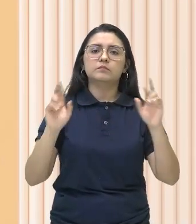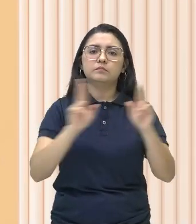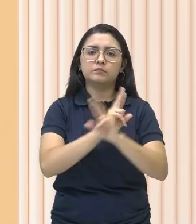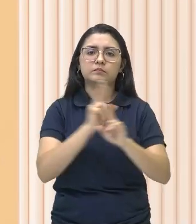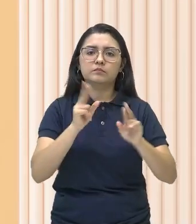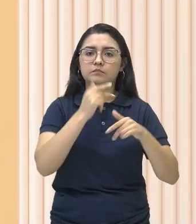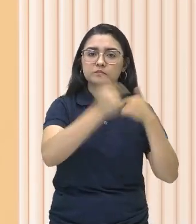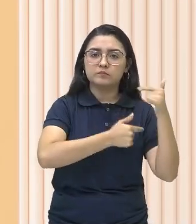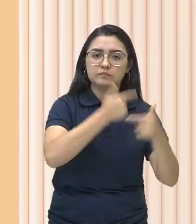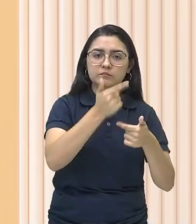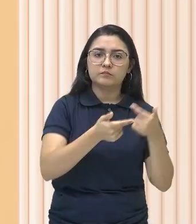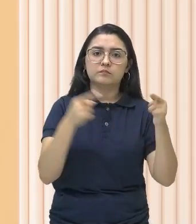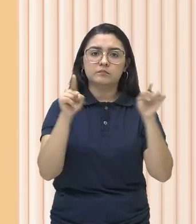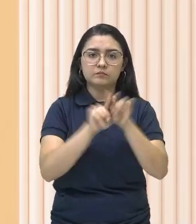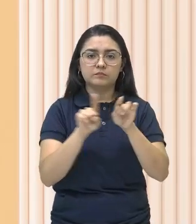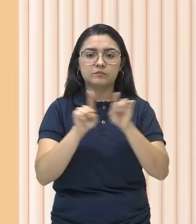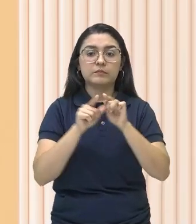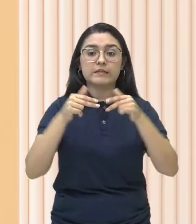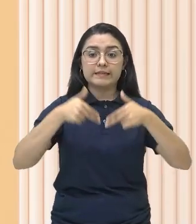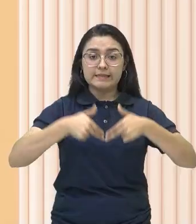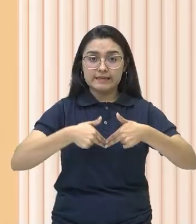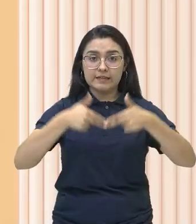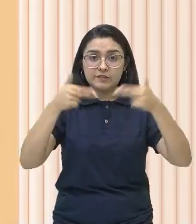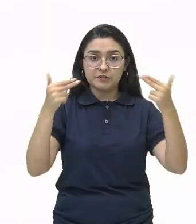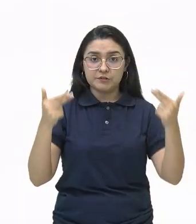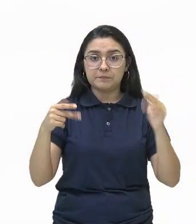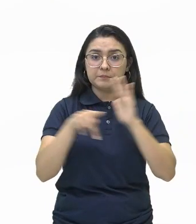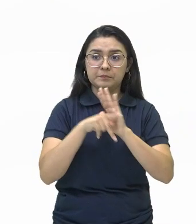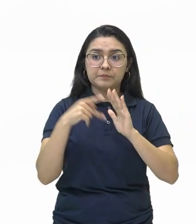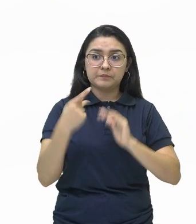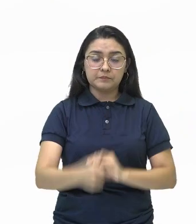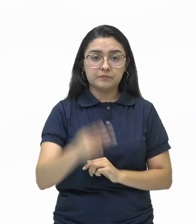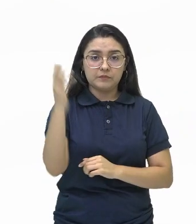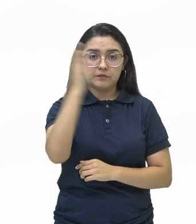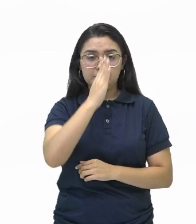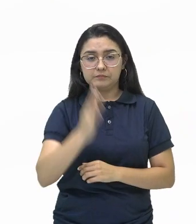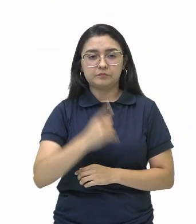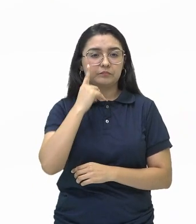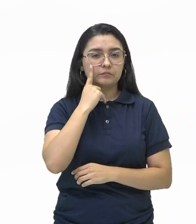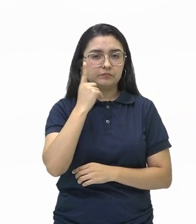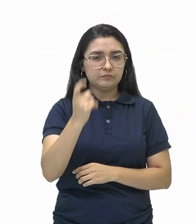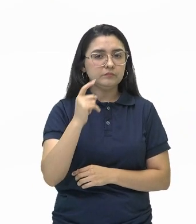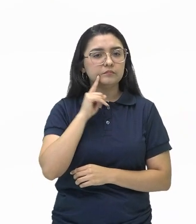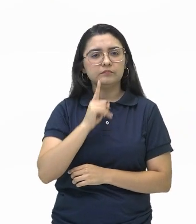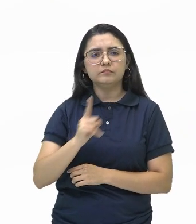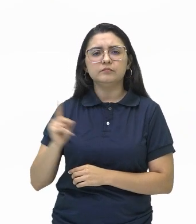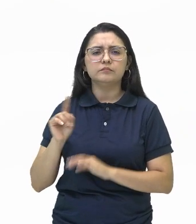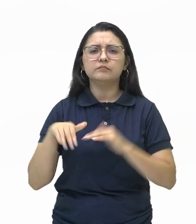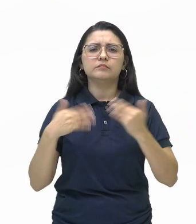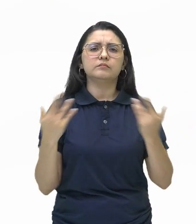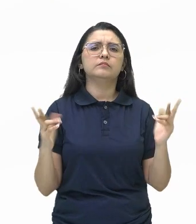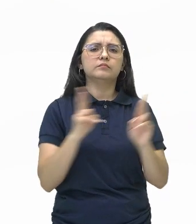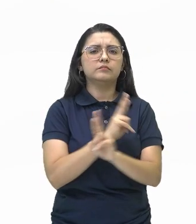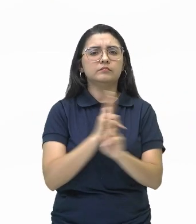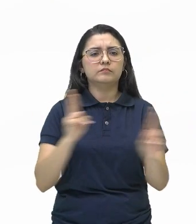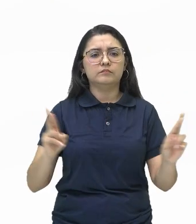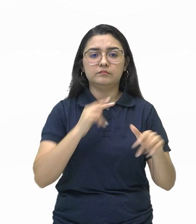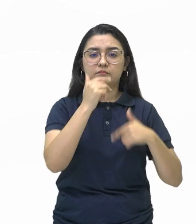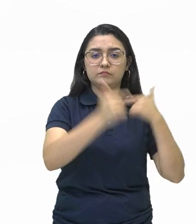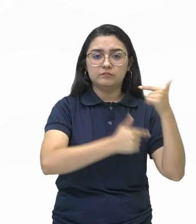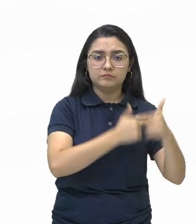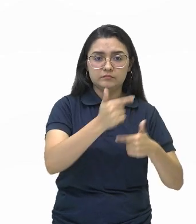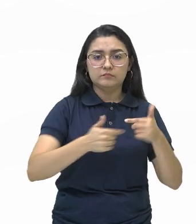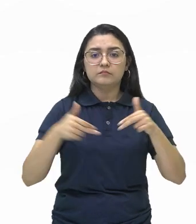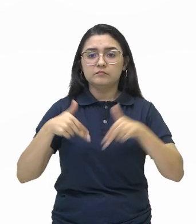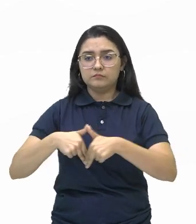o trabalho e etnias no Brasil. Olha só que interessante. A relação entre